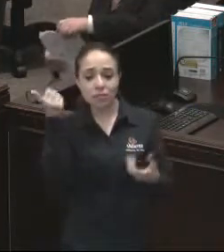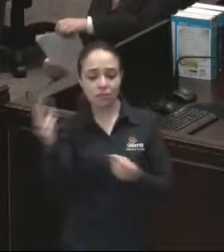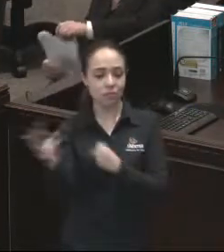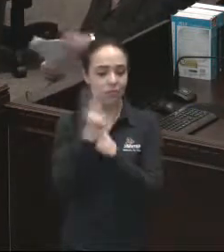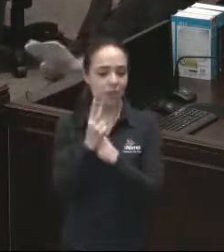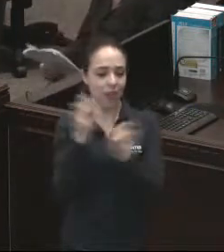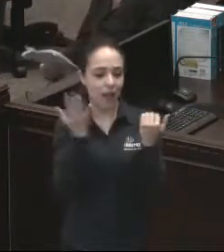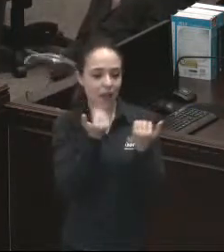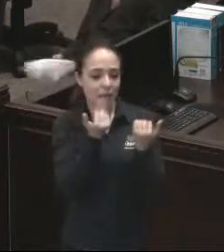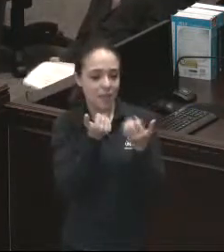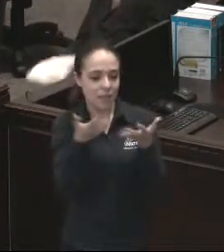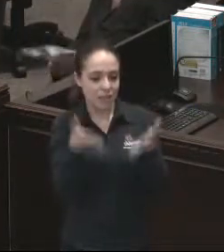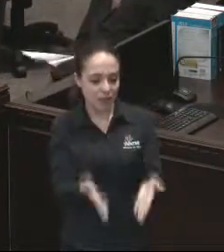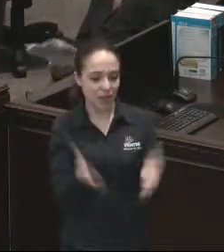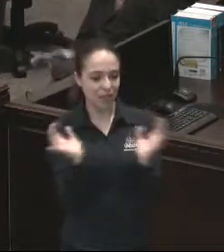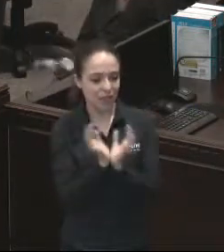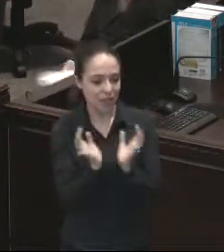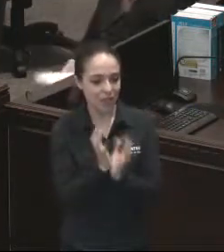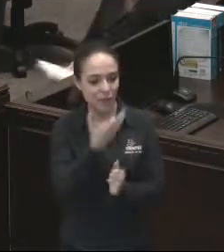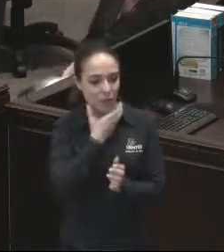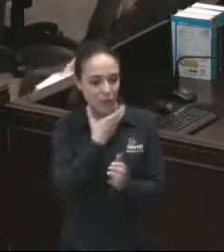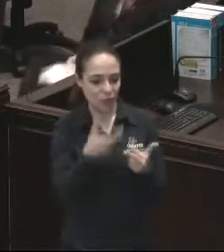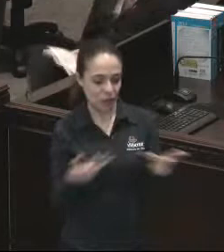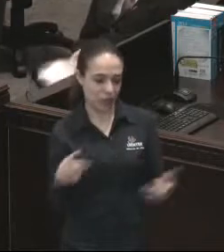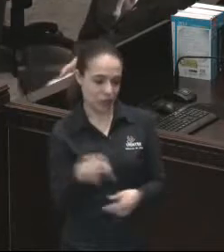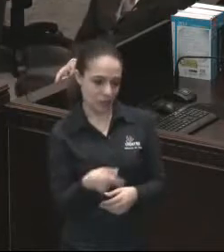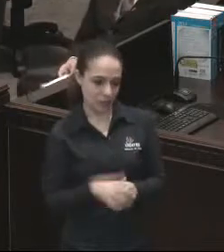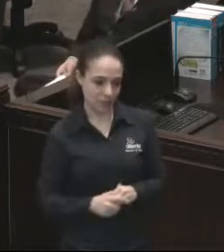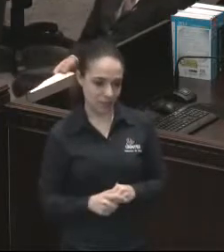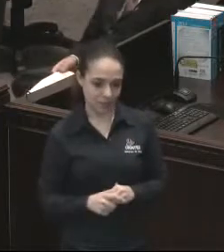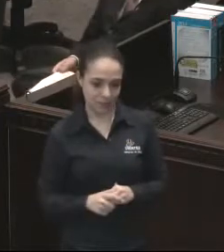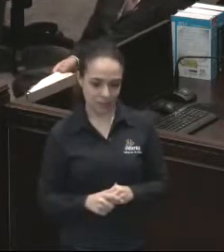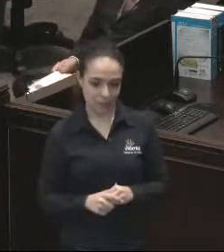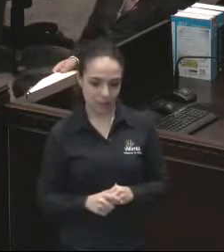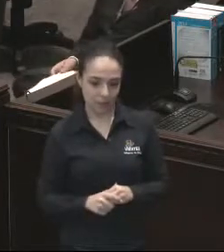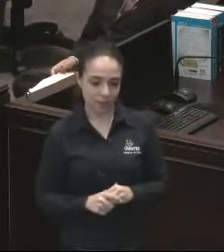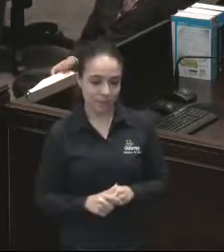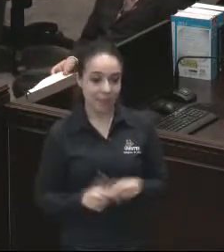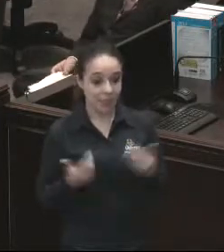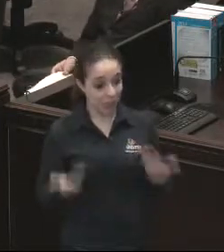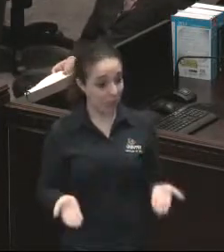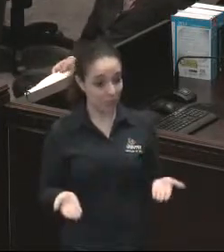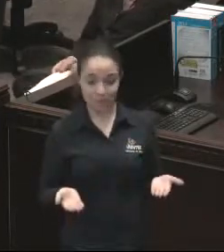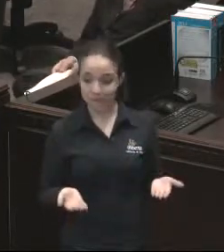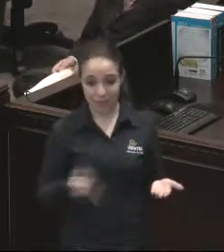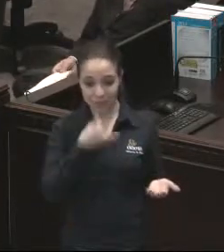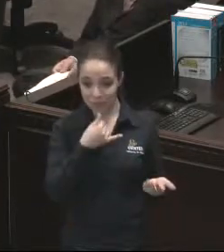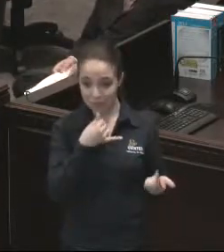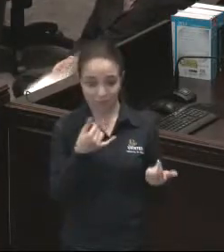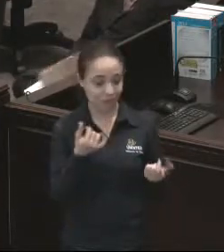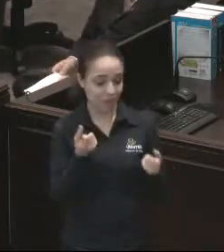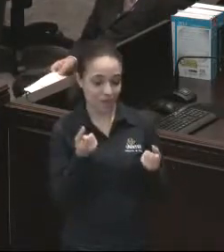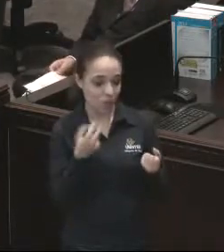na alimentação, principalmente verduras e frutas? Então, infelizmente, a gente não tem muito o que fazer,